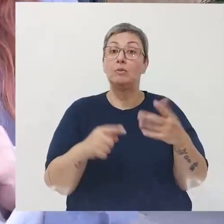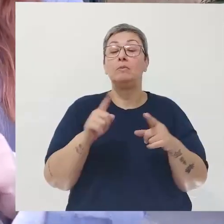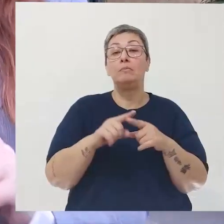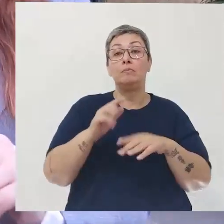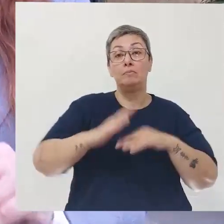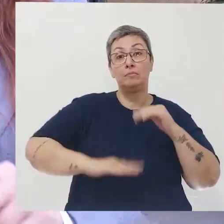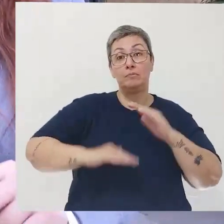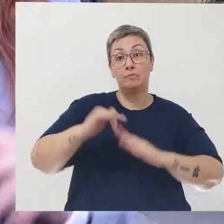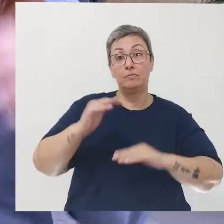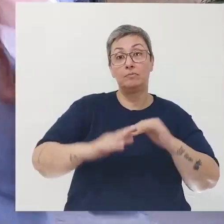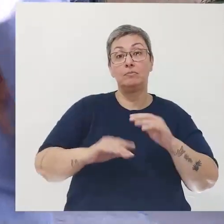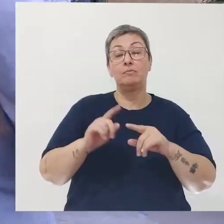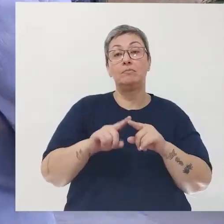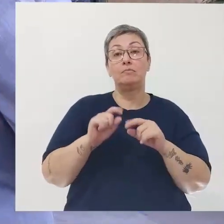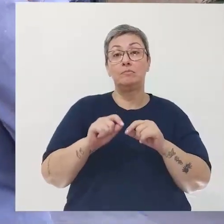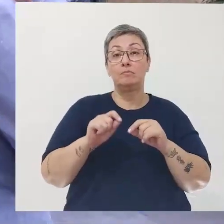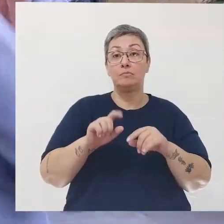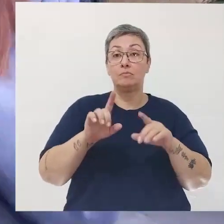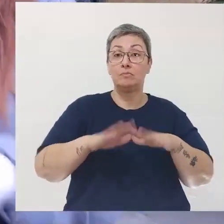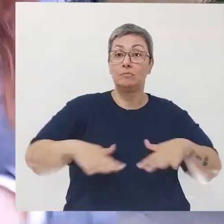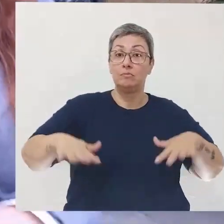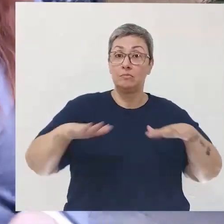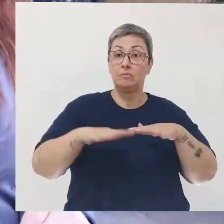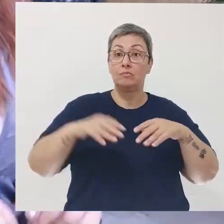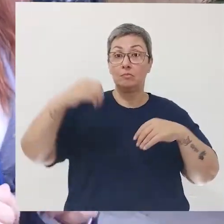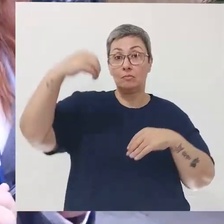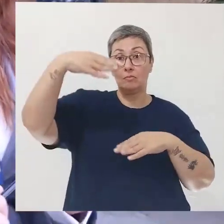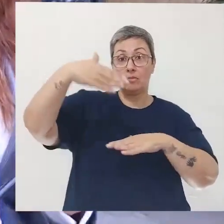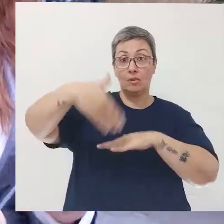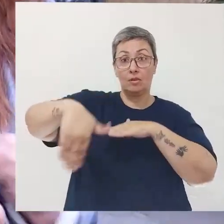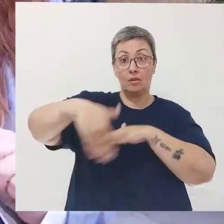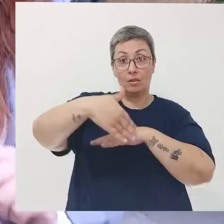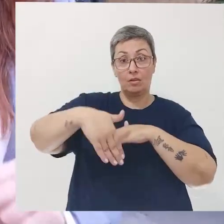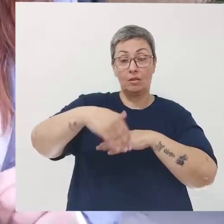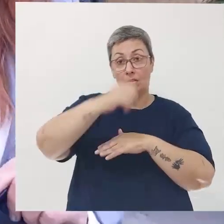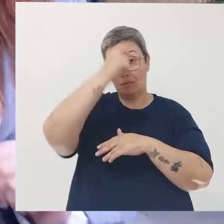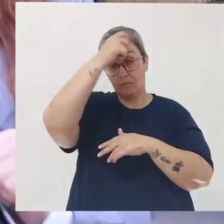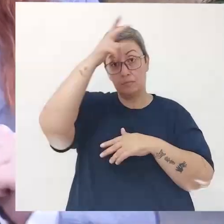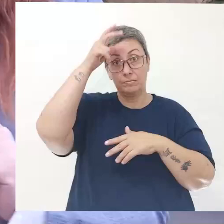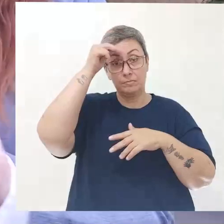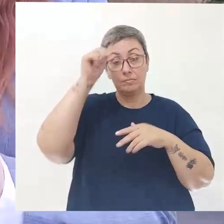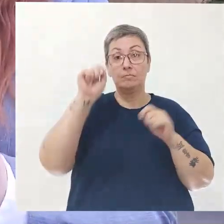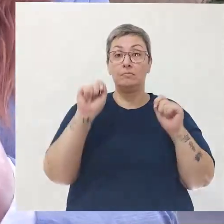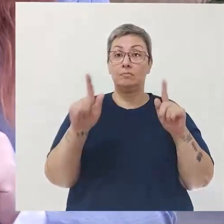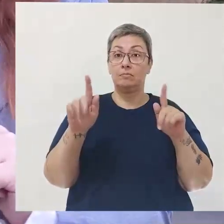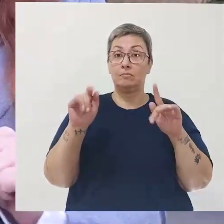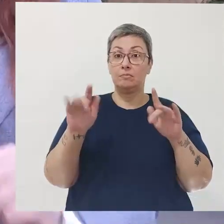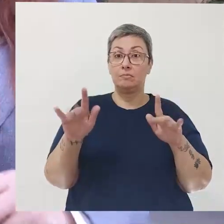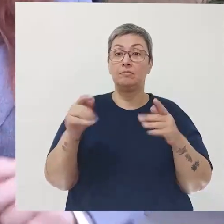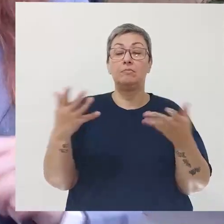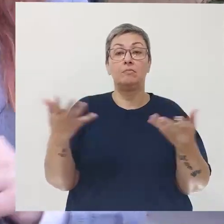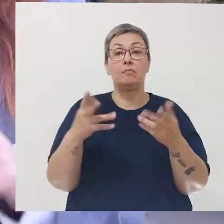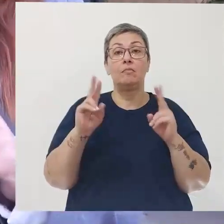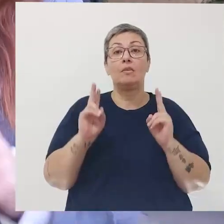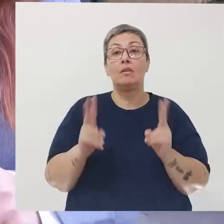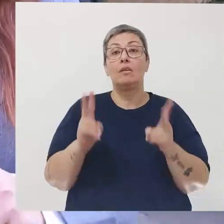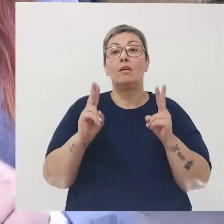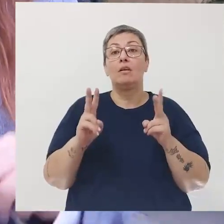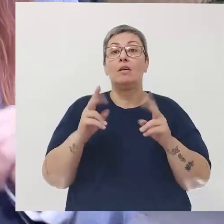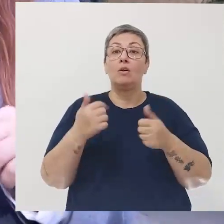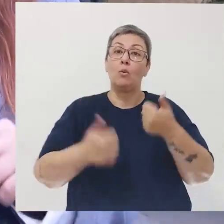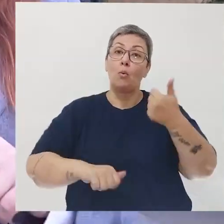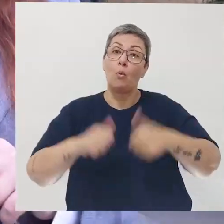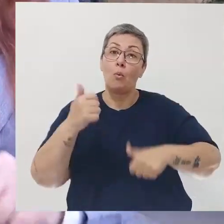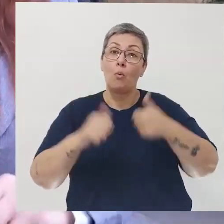são algumas das ações do Departamento de Iluminação Pública da Prefeitura de Guarulhos. Estamos